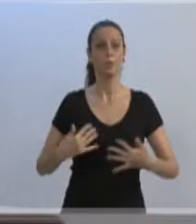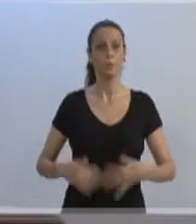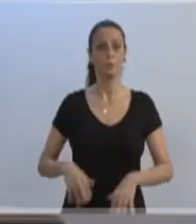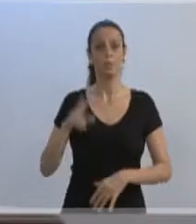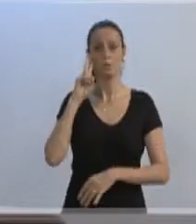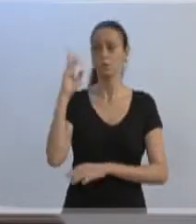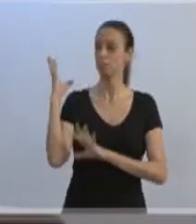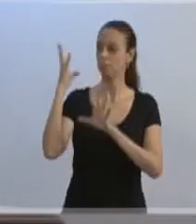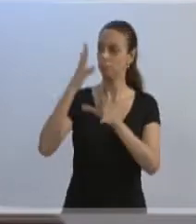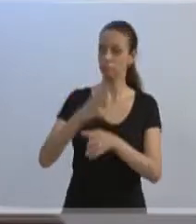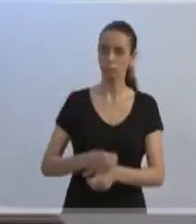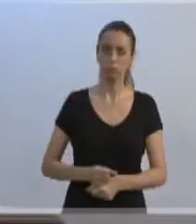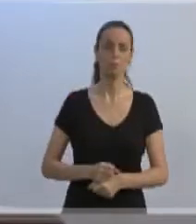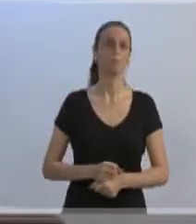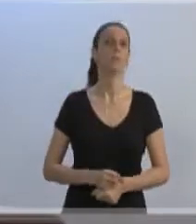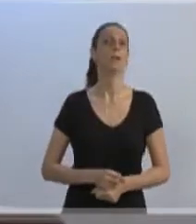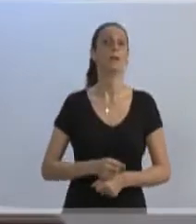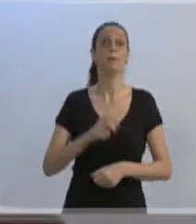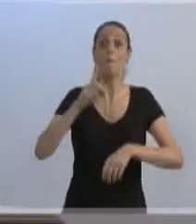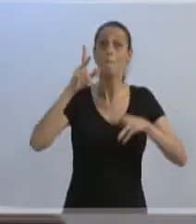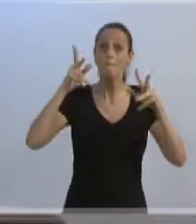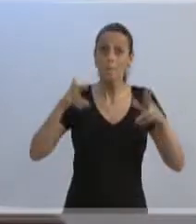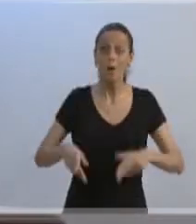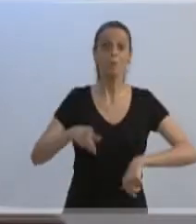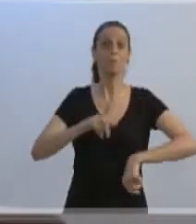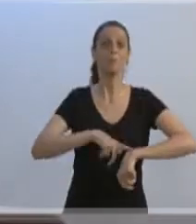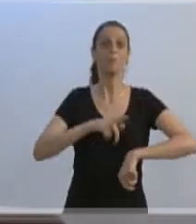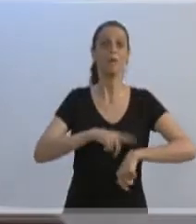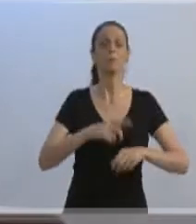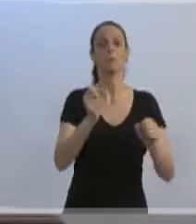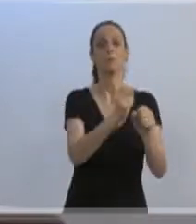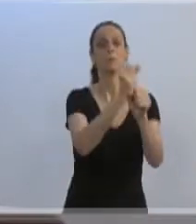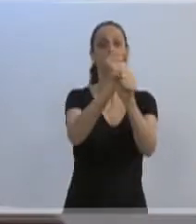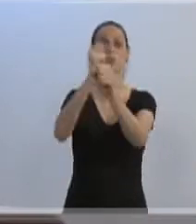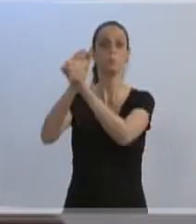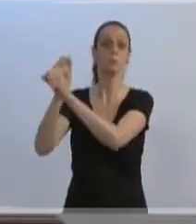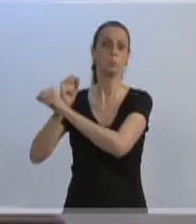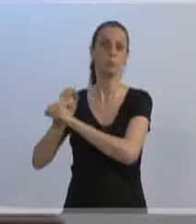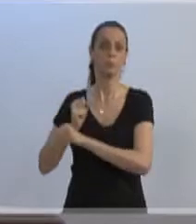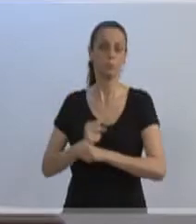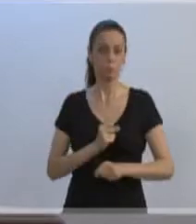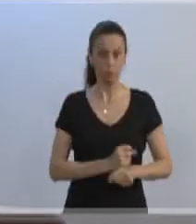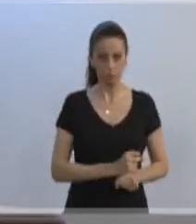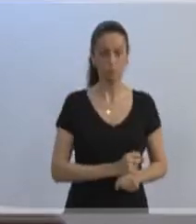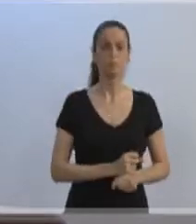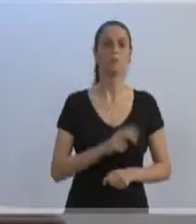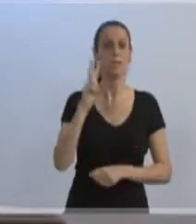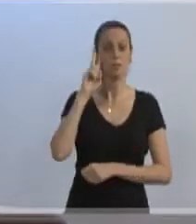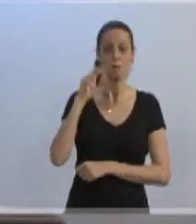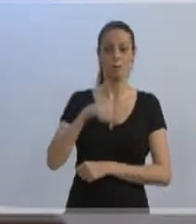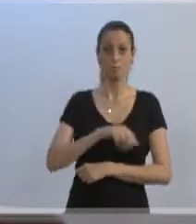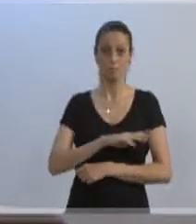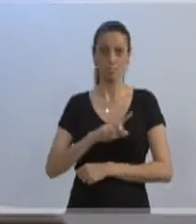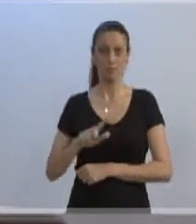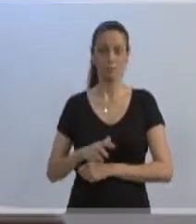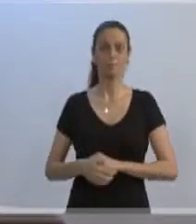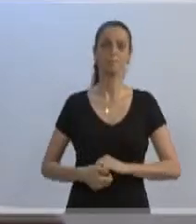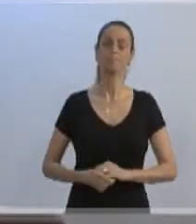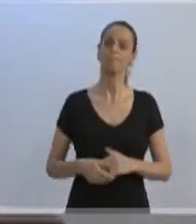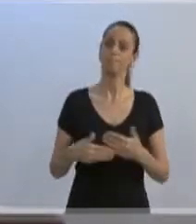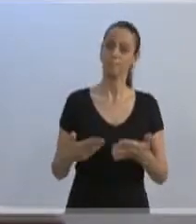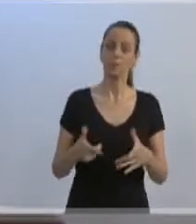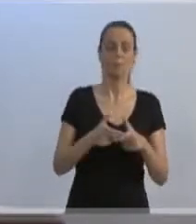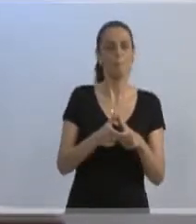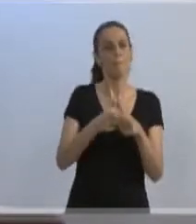história o maior conjunto de obras que acontecerão de forma concomitante em sua história ea